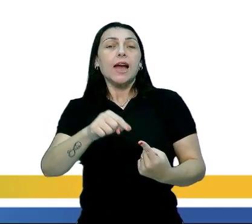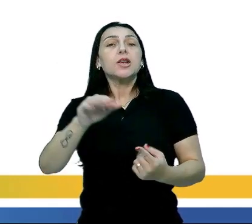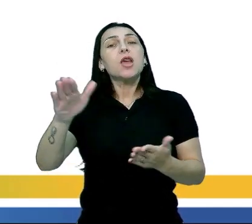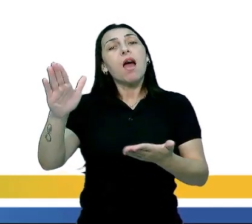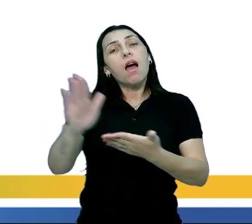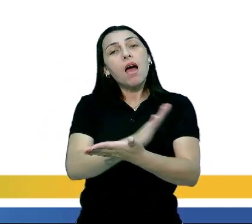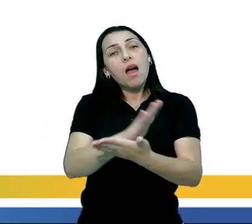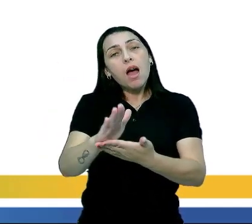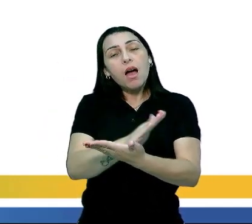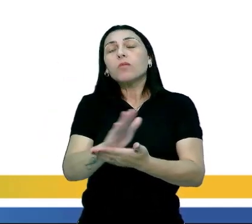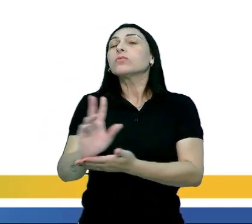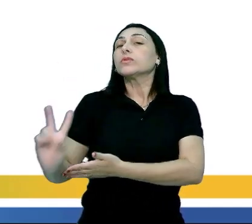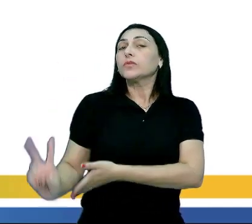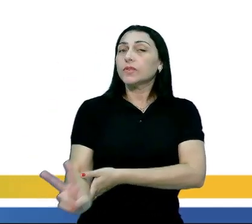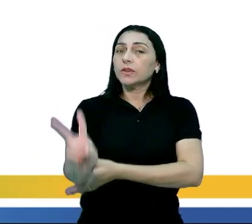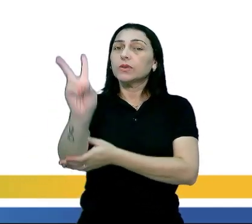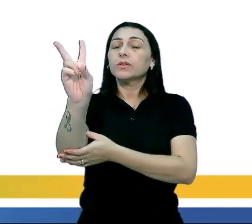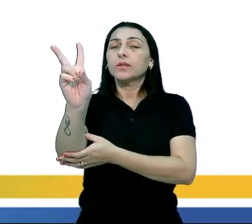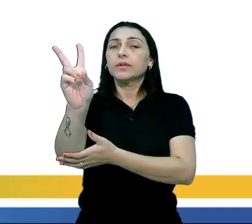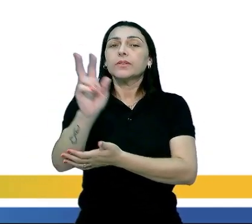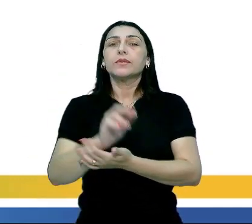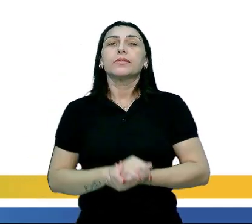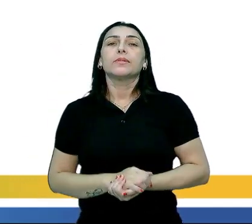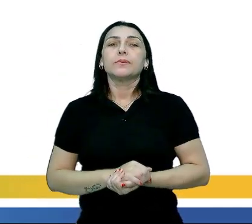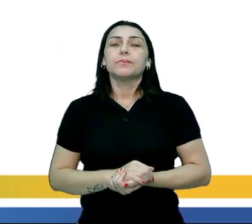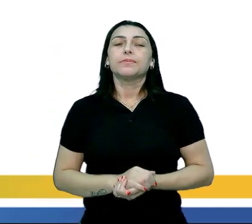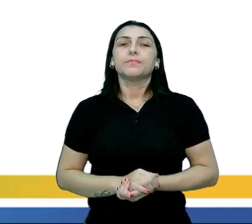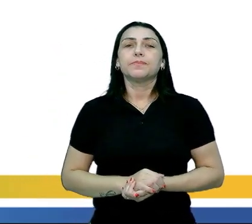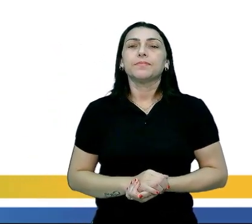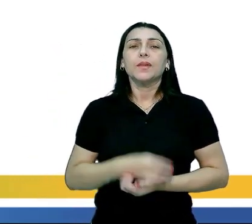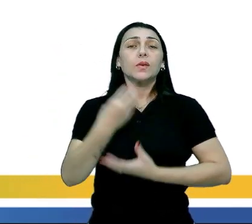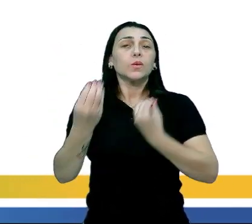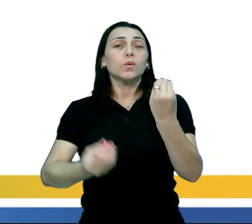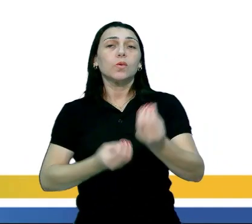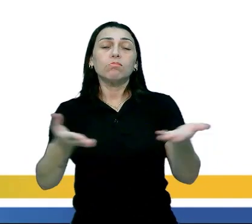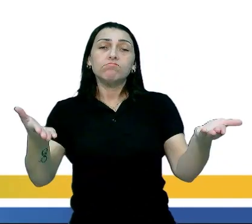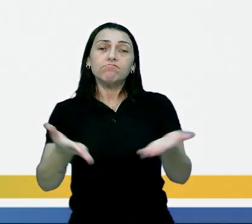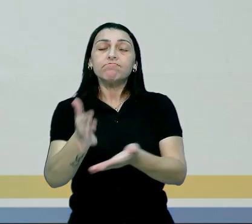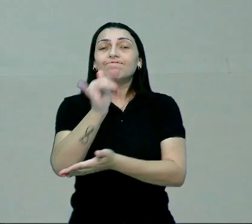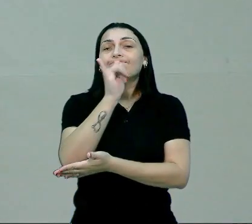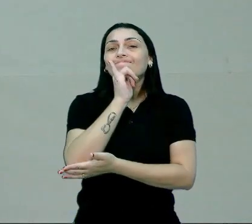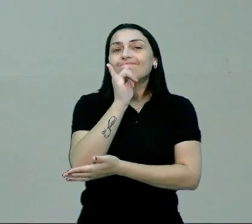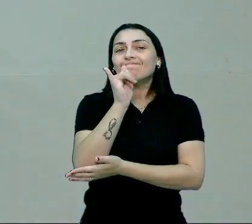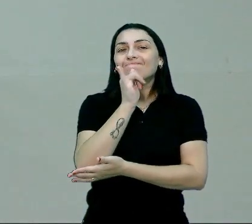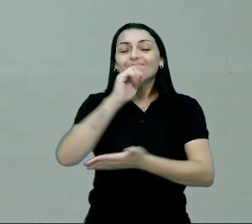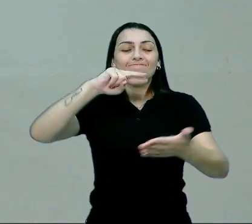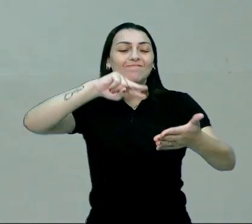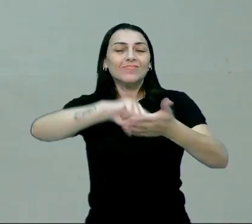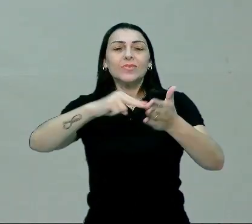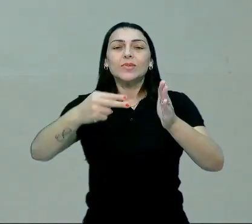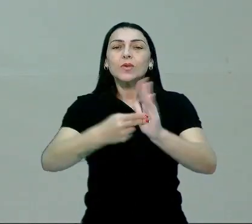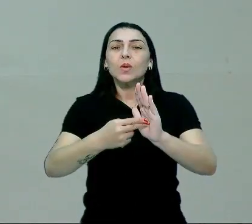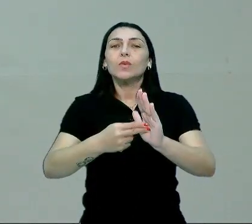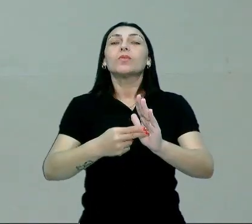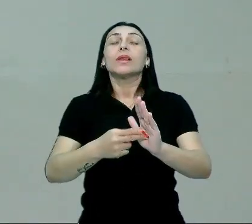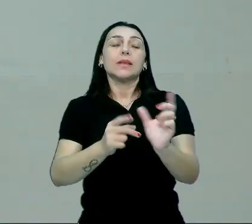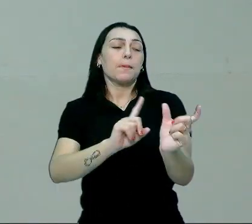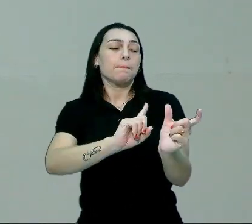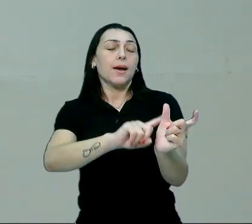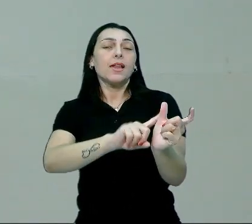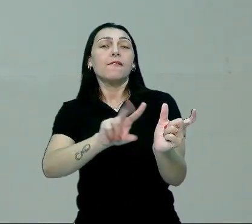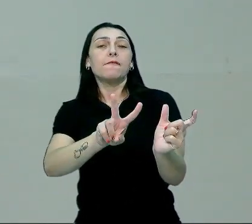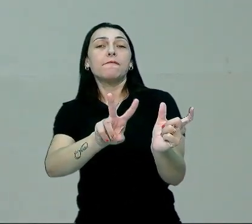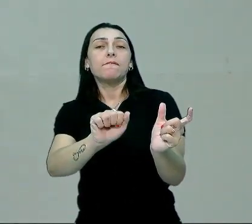próprias, levando em conta somente a sua fidelidade a certos valores. Então, quando essa